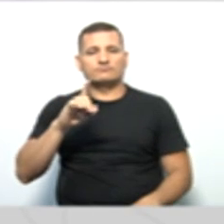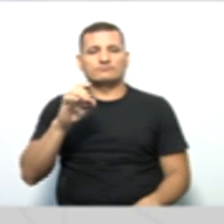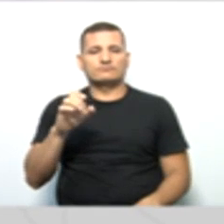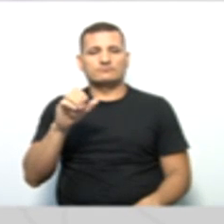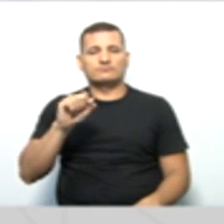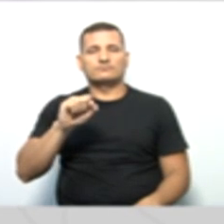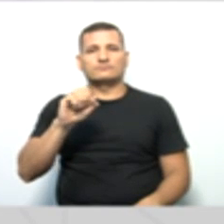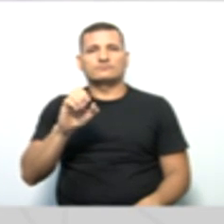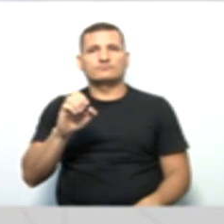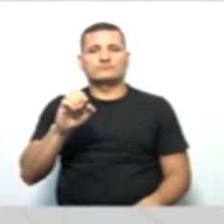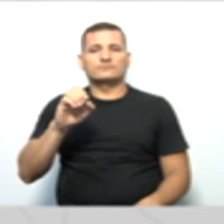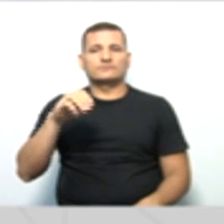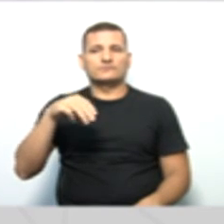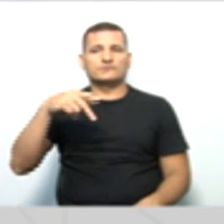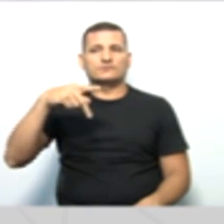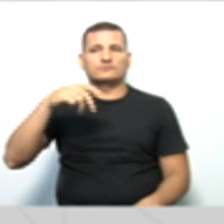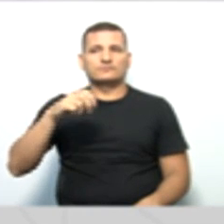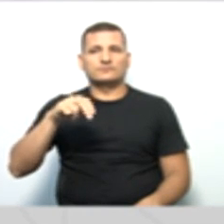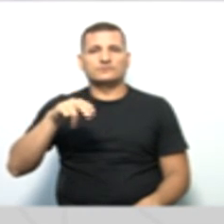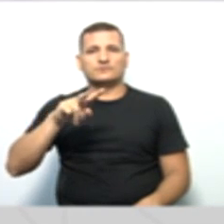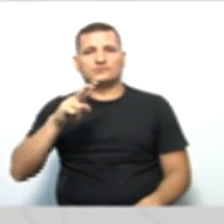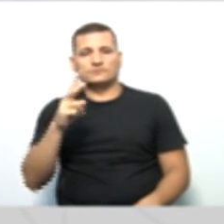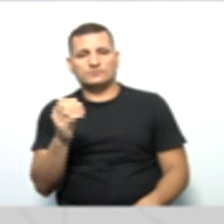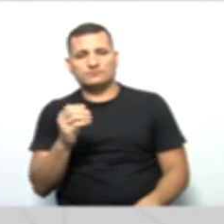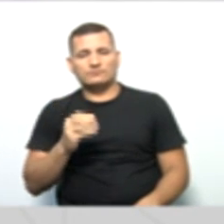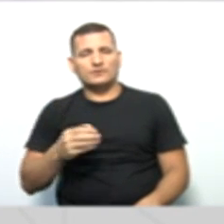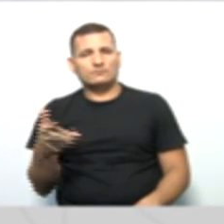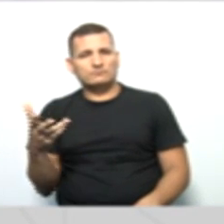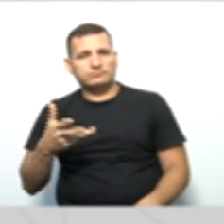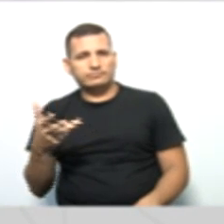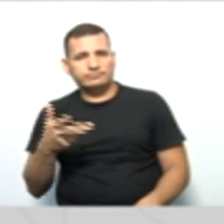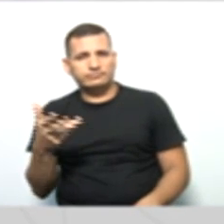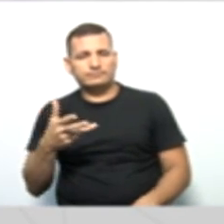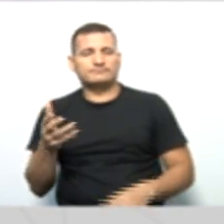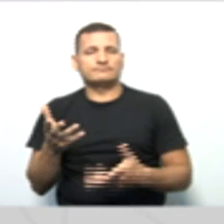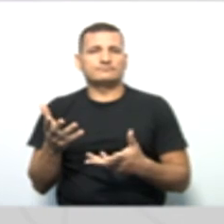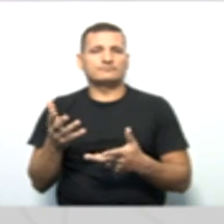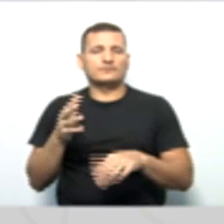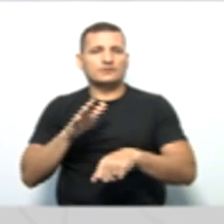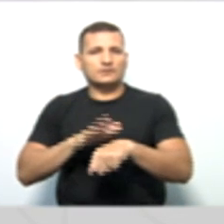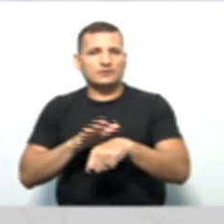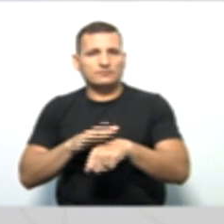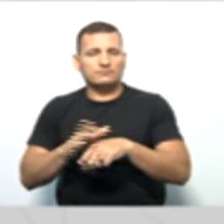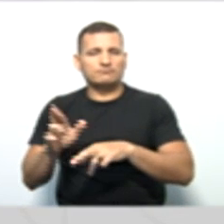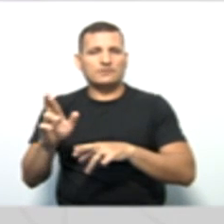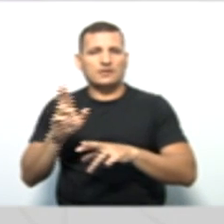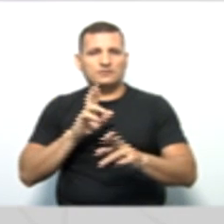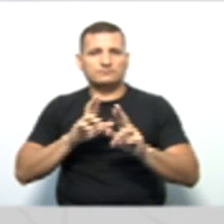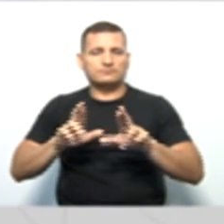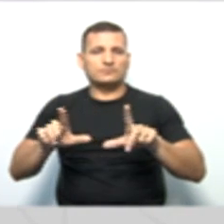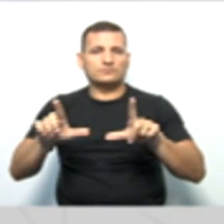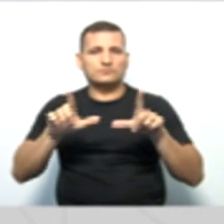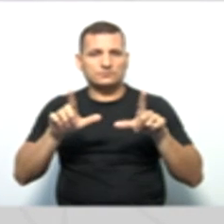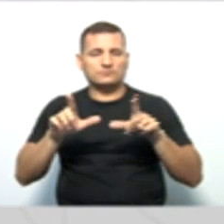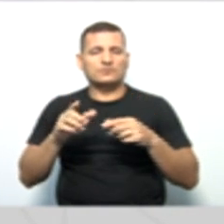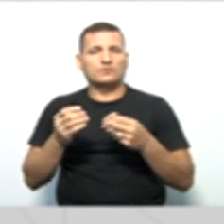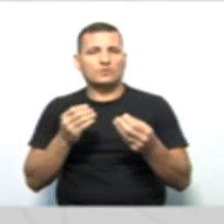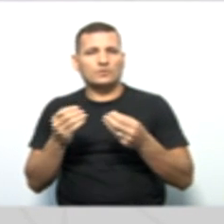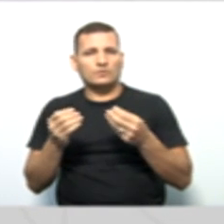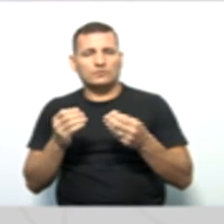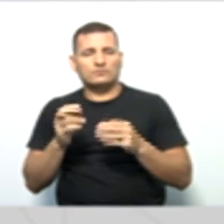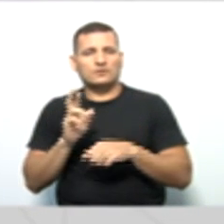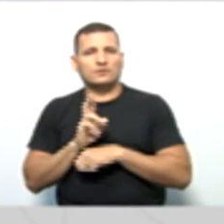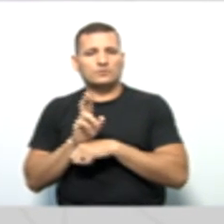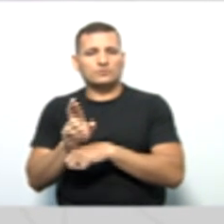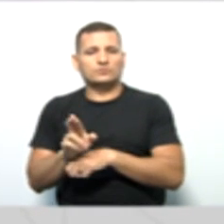ó, pela velocidade do processamento, tempo de resposta, consumo de recursos,